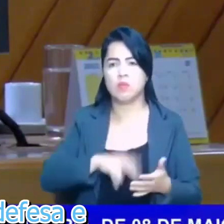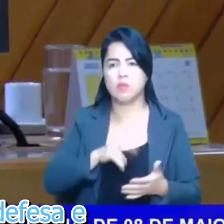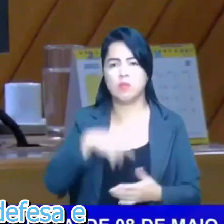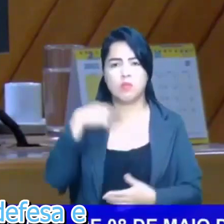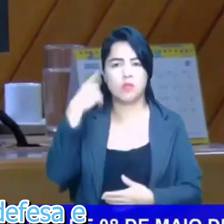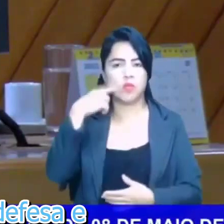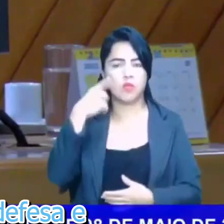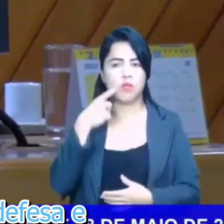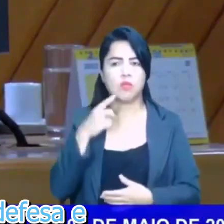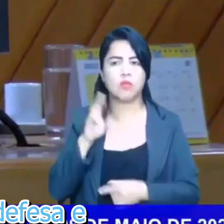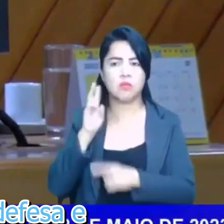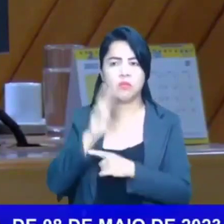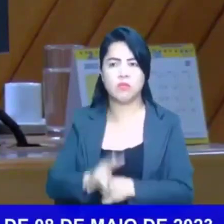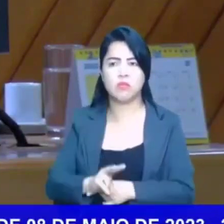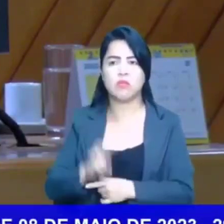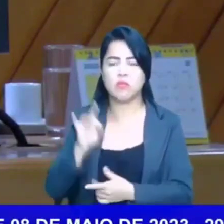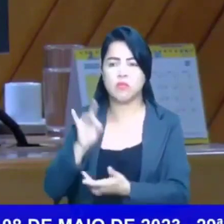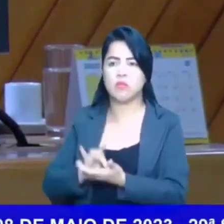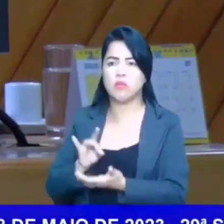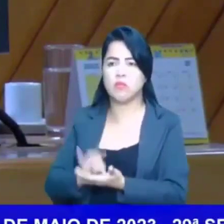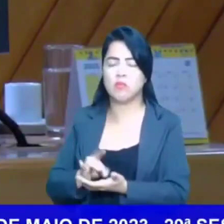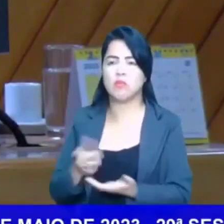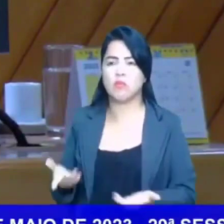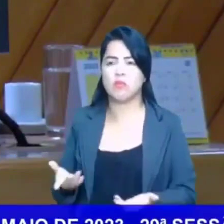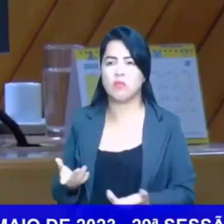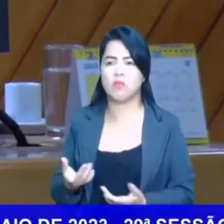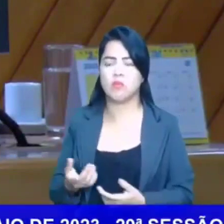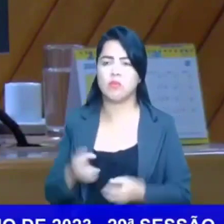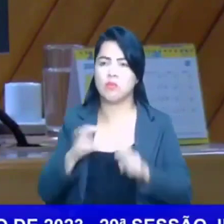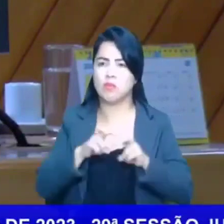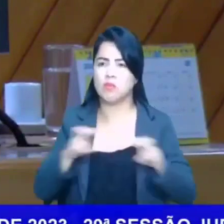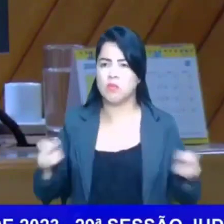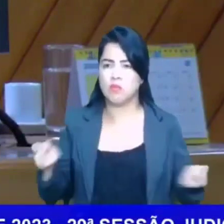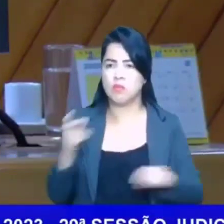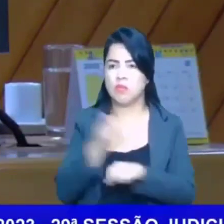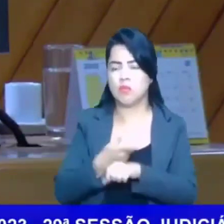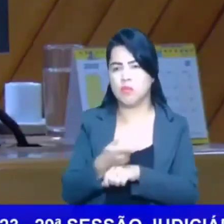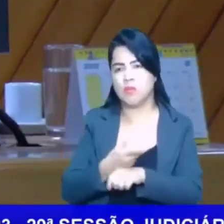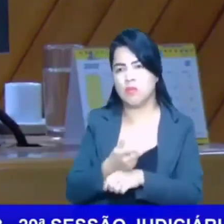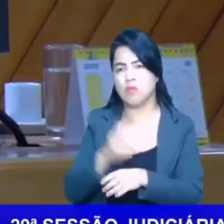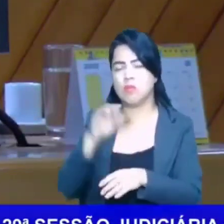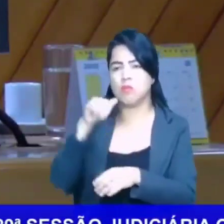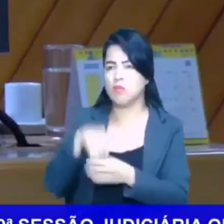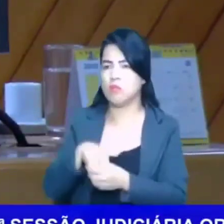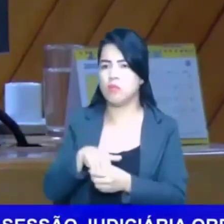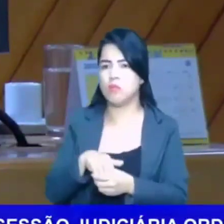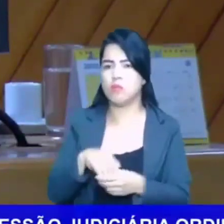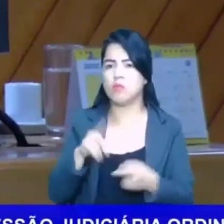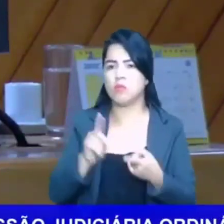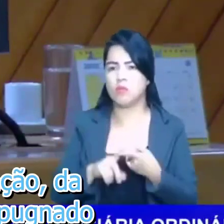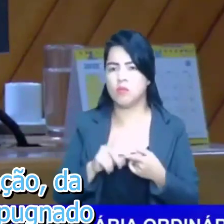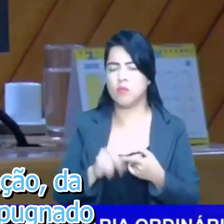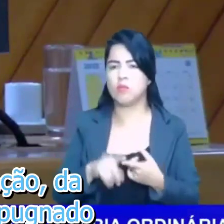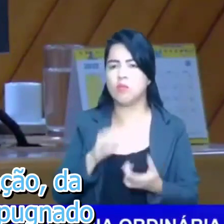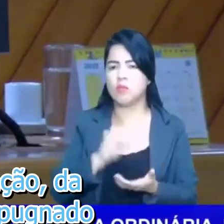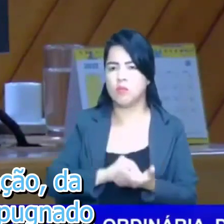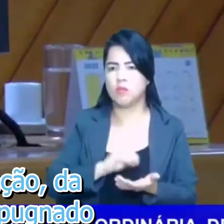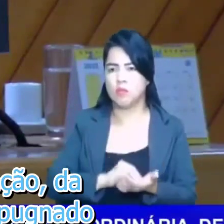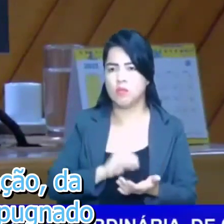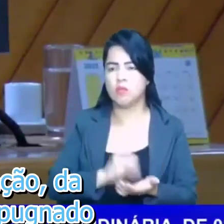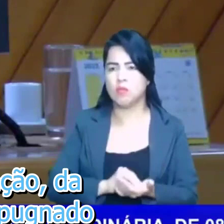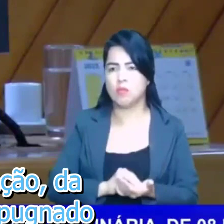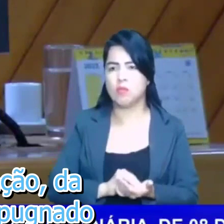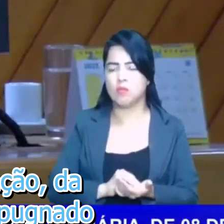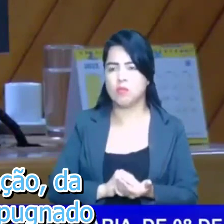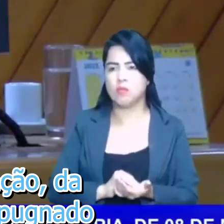advogado da defesa e confirmado pelo ilustre procurador eleitoral. Também houve ausência de